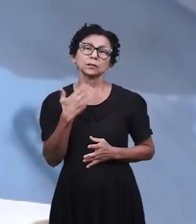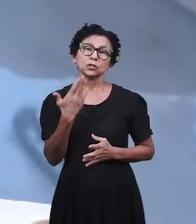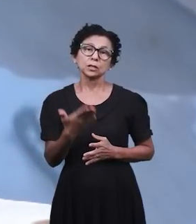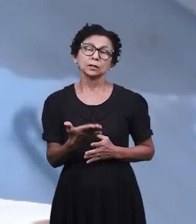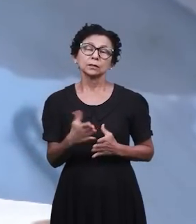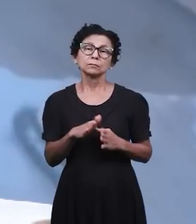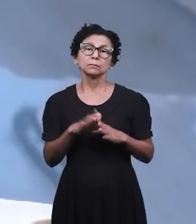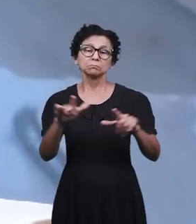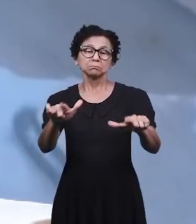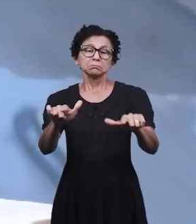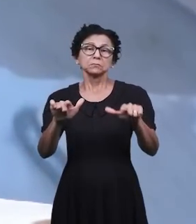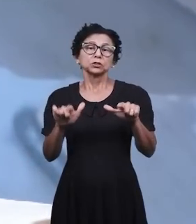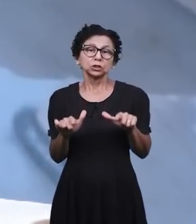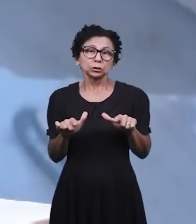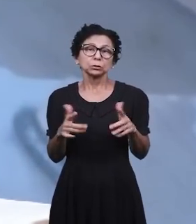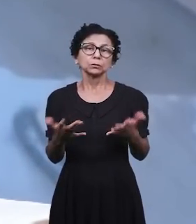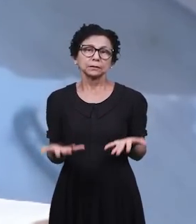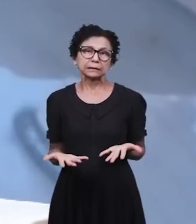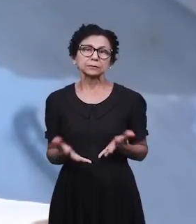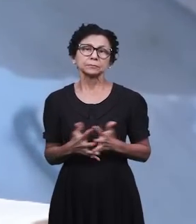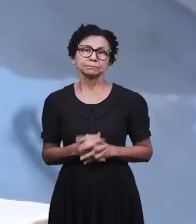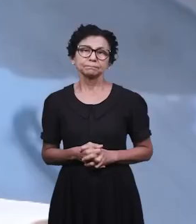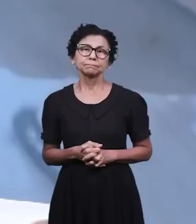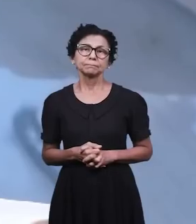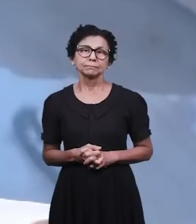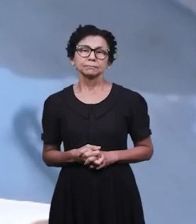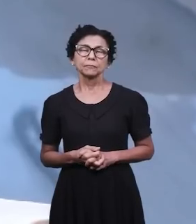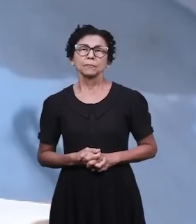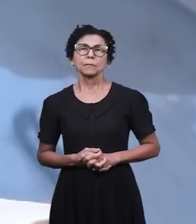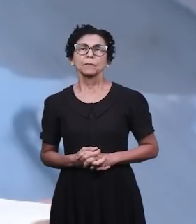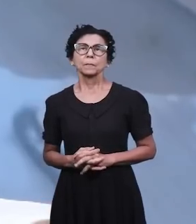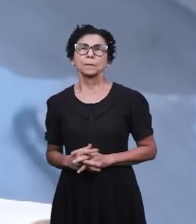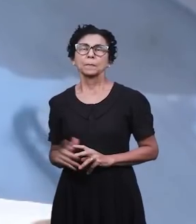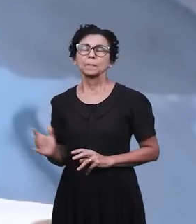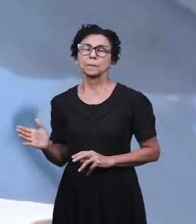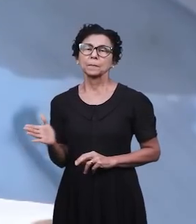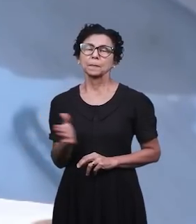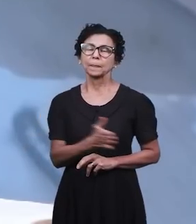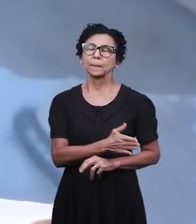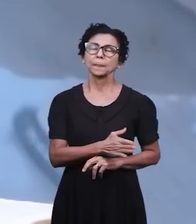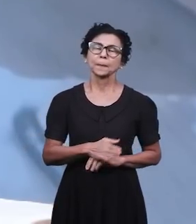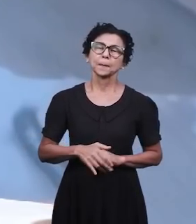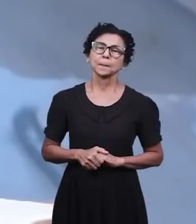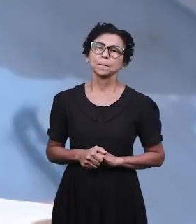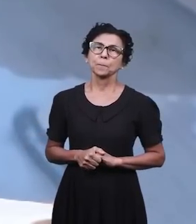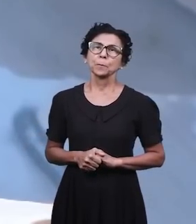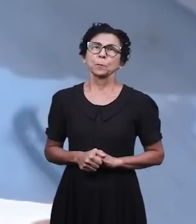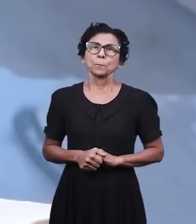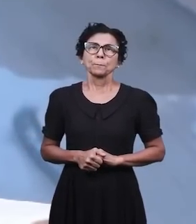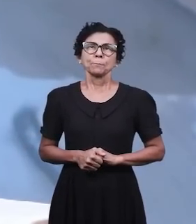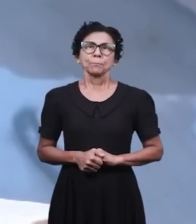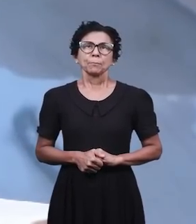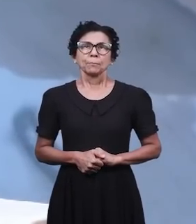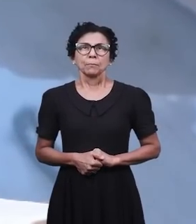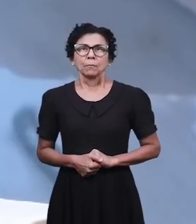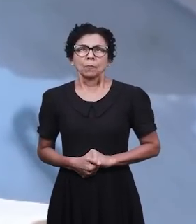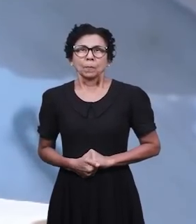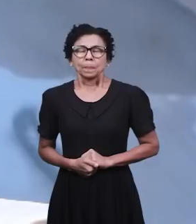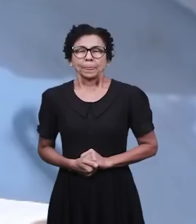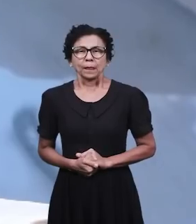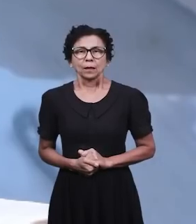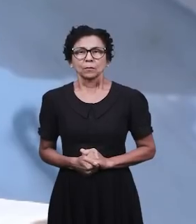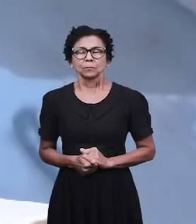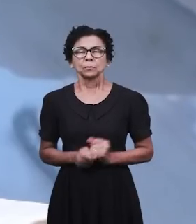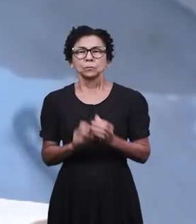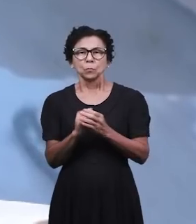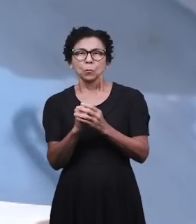nós é como diz aqui o seguinte, ó, o esterco é bom para fazer crescer a planta, mas não alimenta,